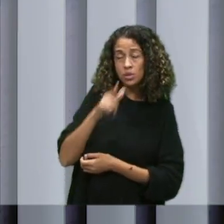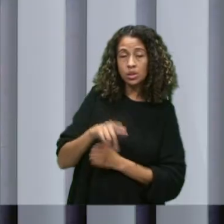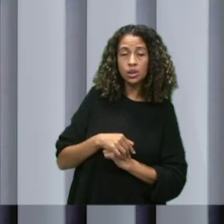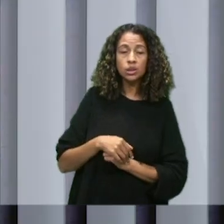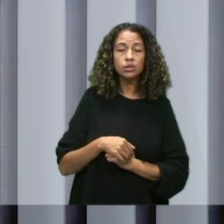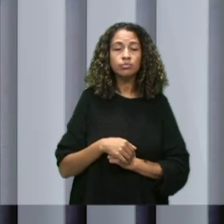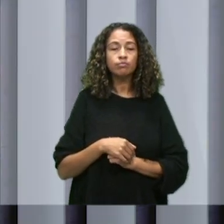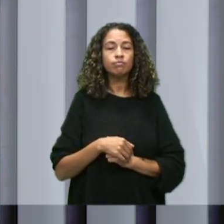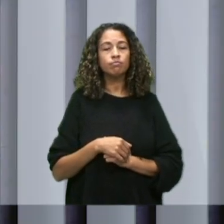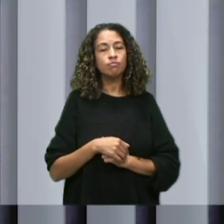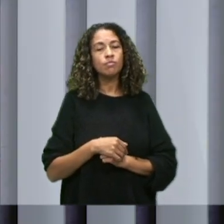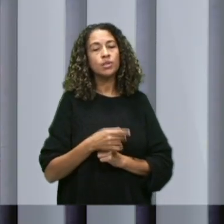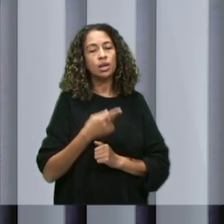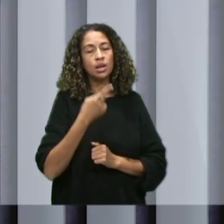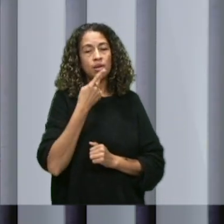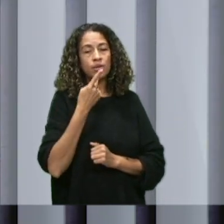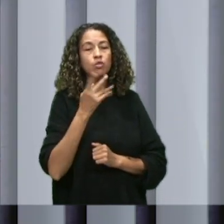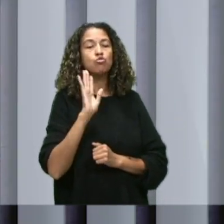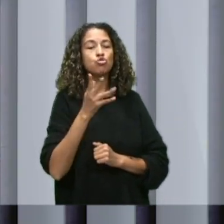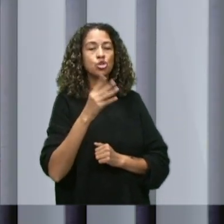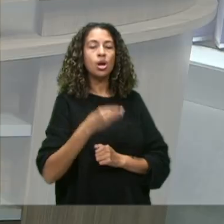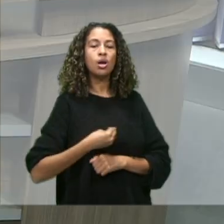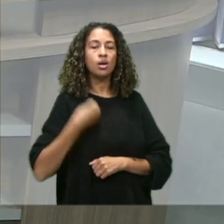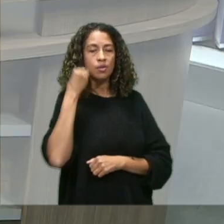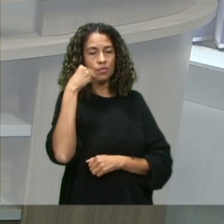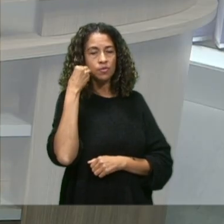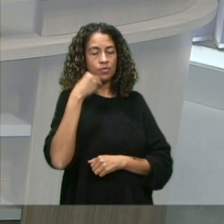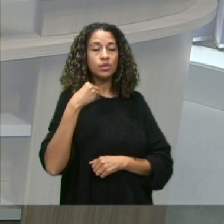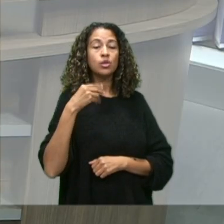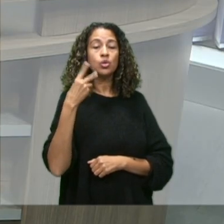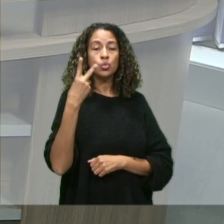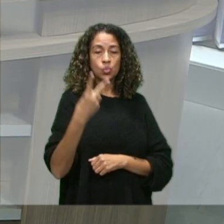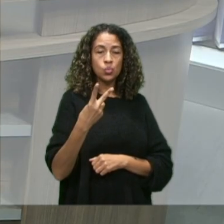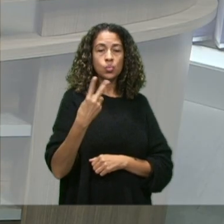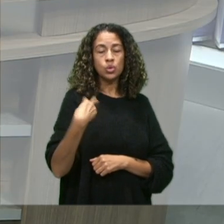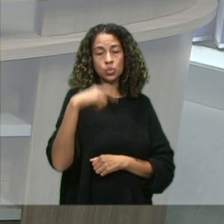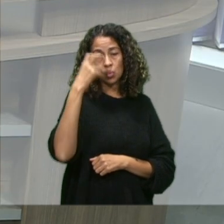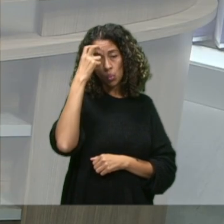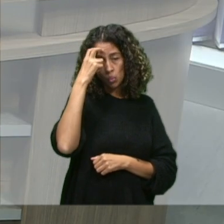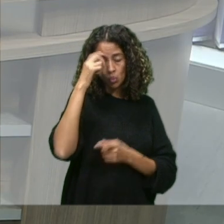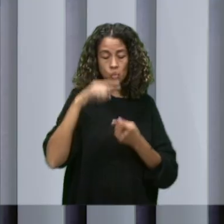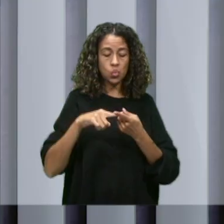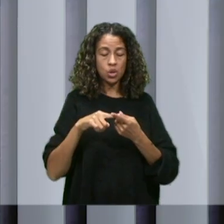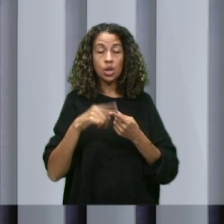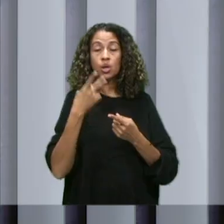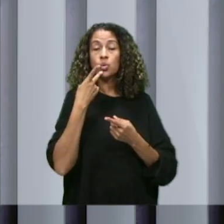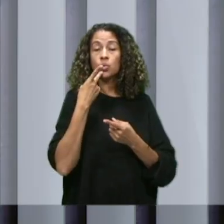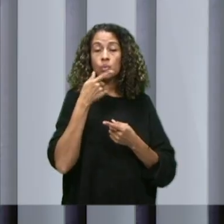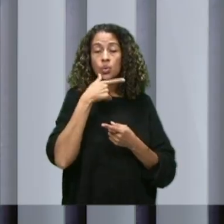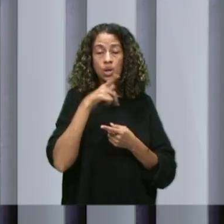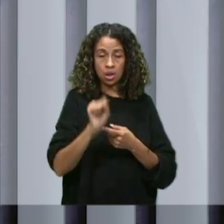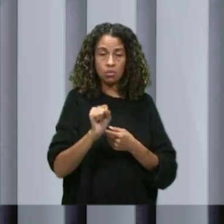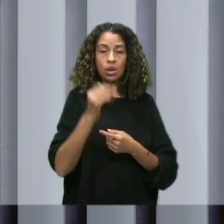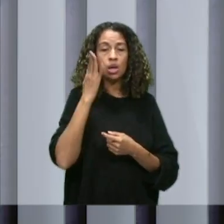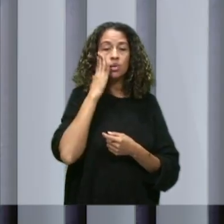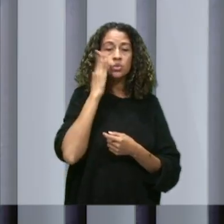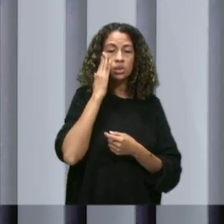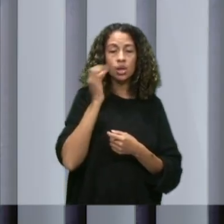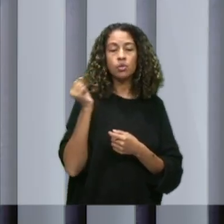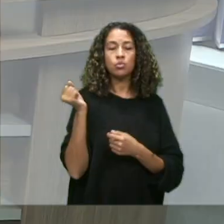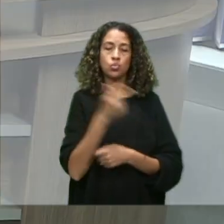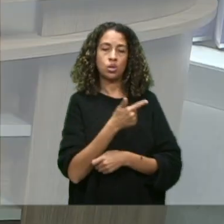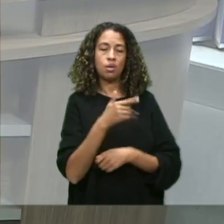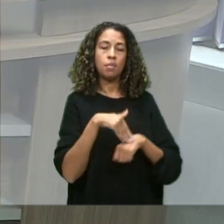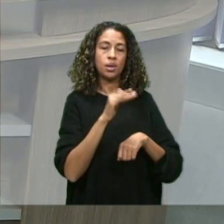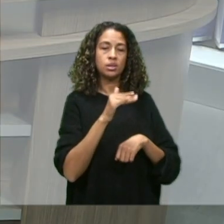eu já vivi em 2 povos, em 2 culturas, eu sei 2 idiomas, então eu sei mais do que